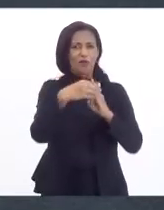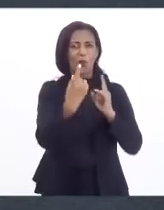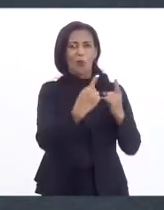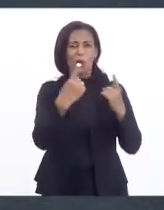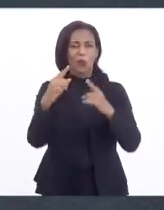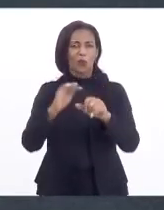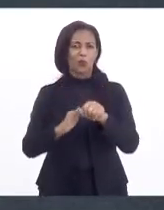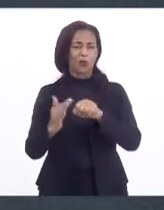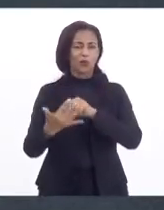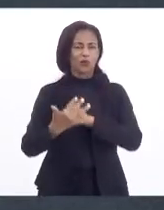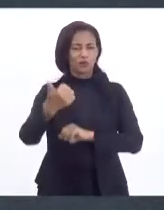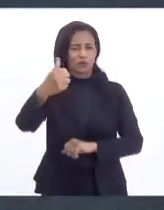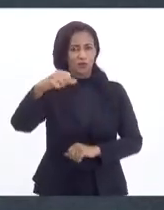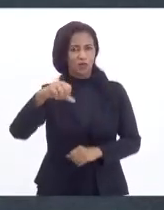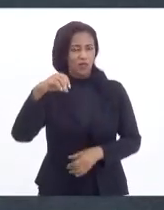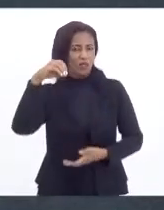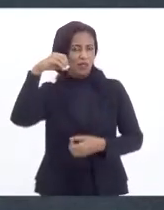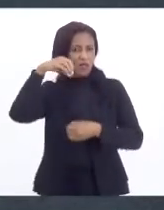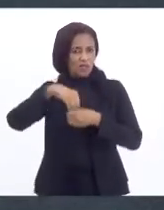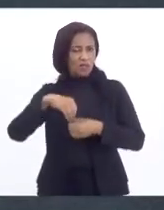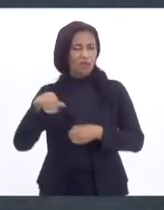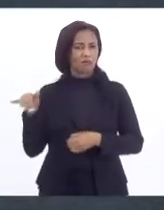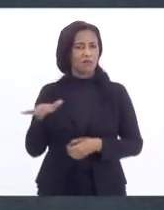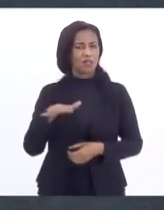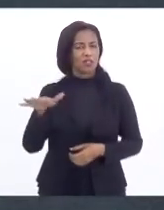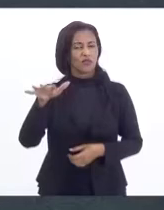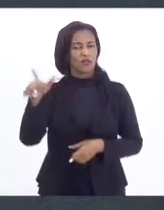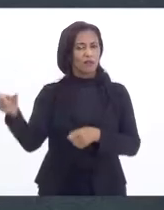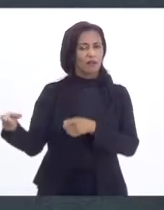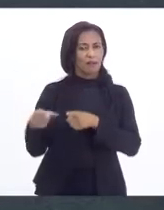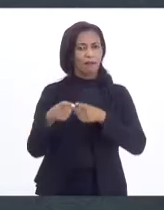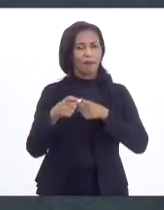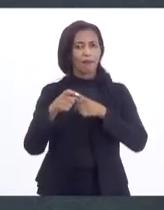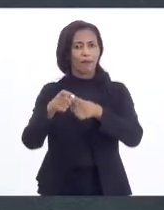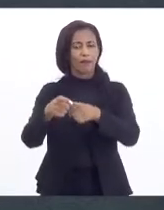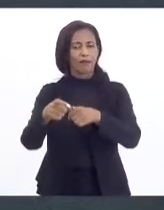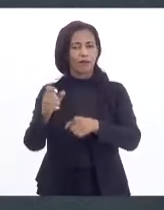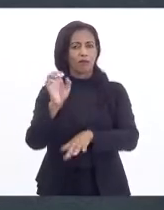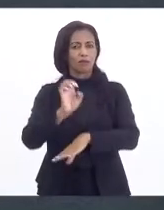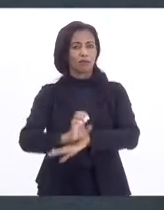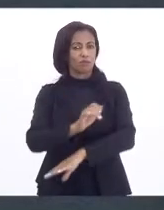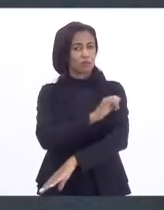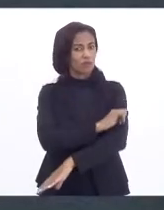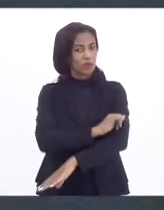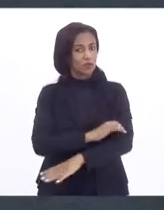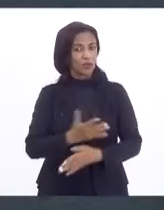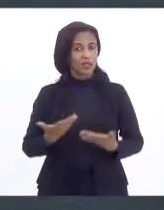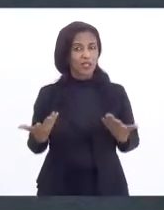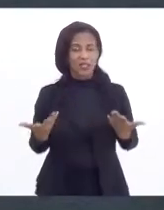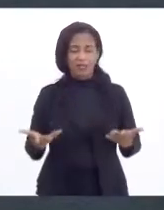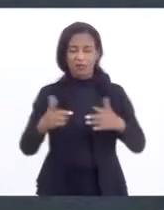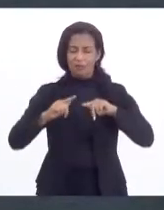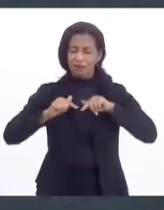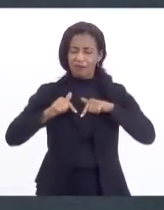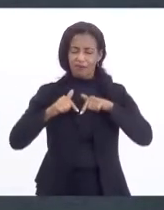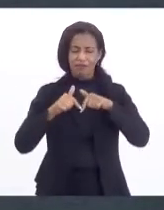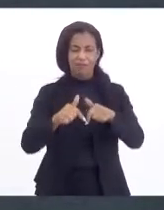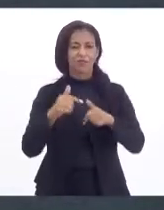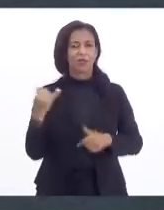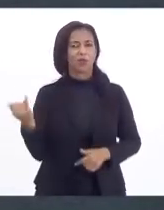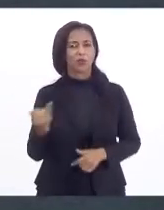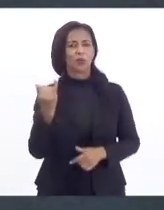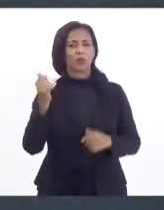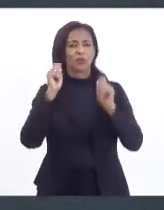combate à Covid-19 dentro das favelas e periferias no estado do Rio de Janeiro. Isso, sem dúvida, é uma ação importante da